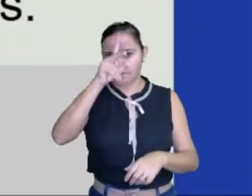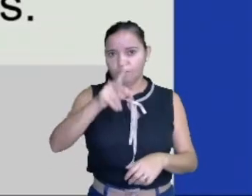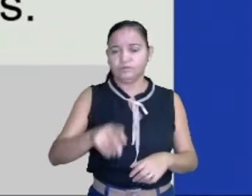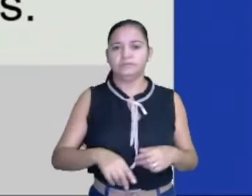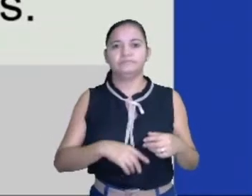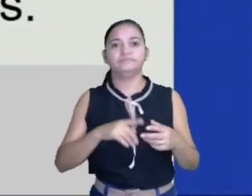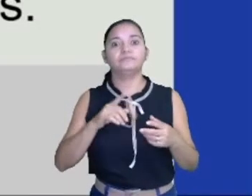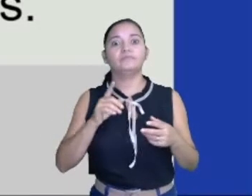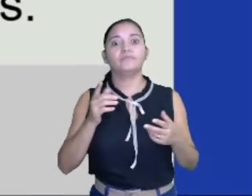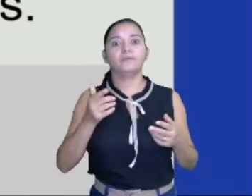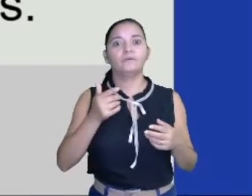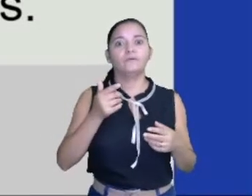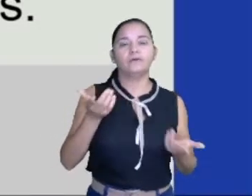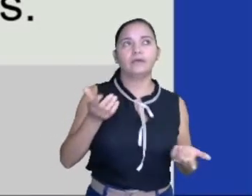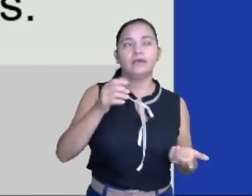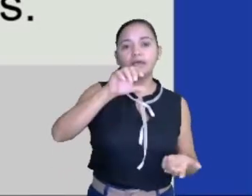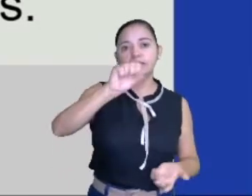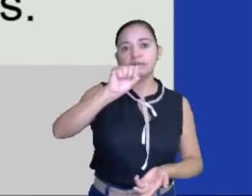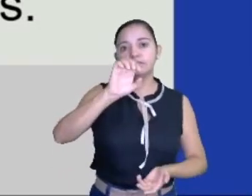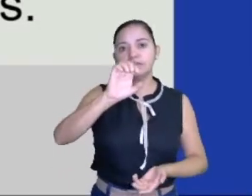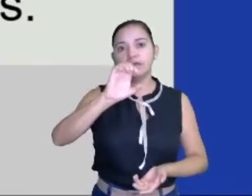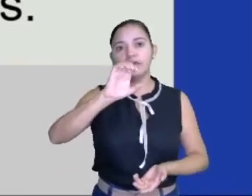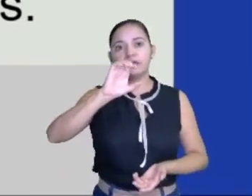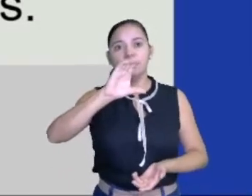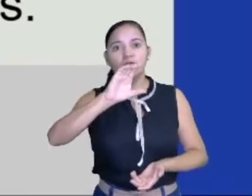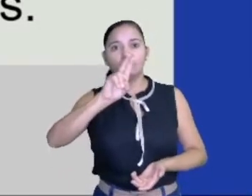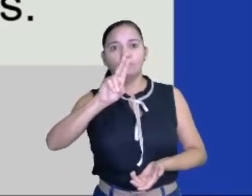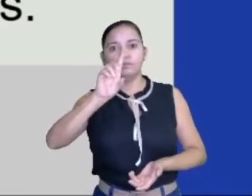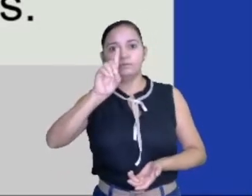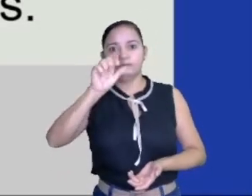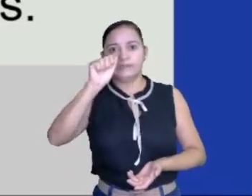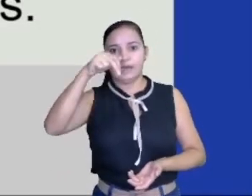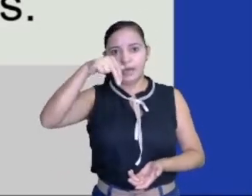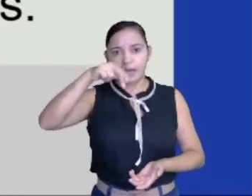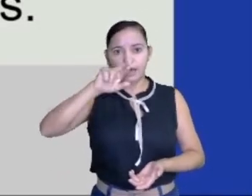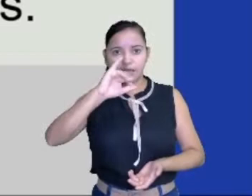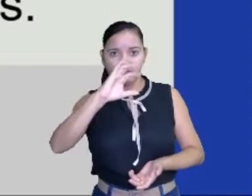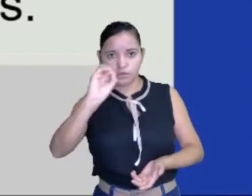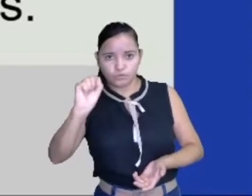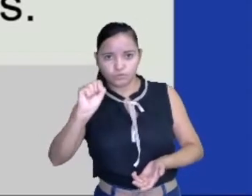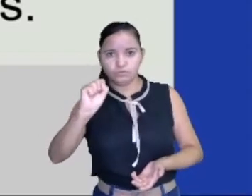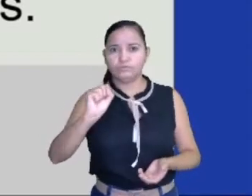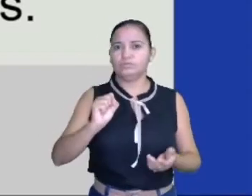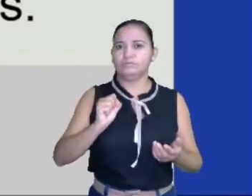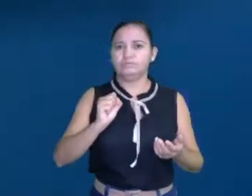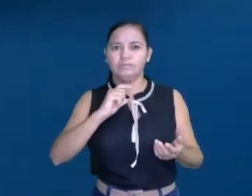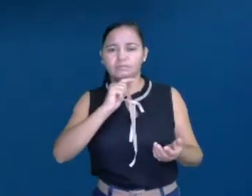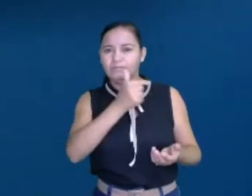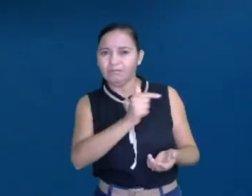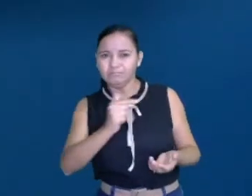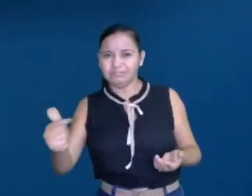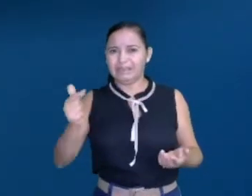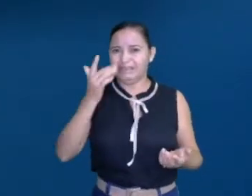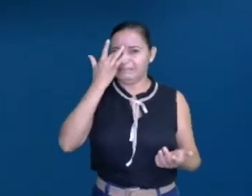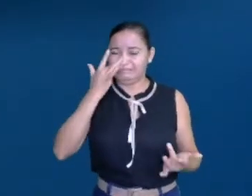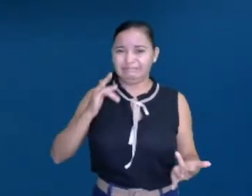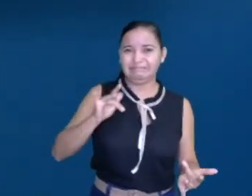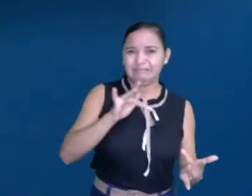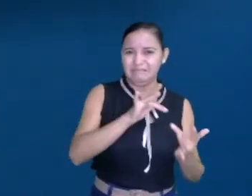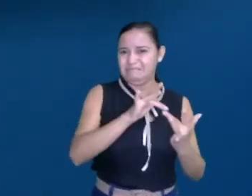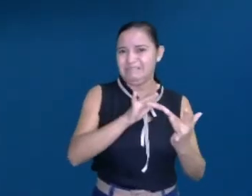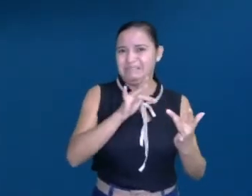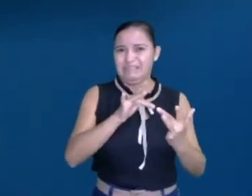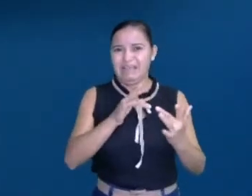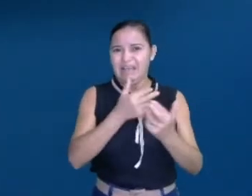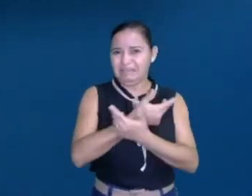são aqueles em que os contatos sociais são diretos, mas não há intimidade. Certo? Como na